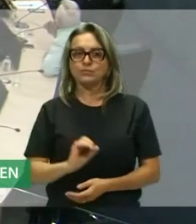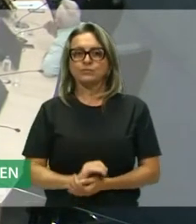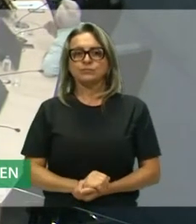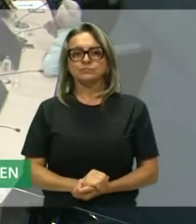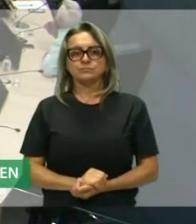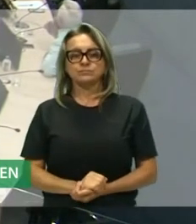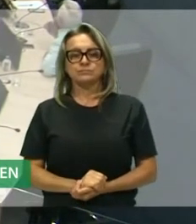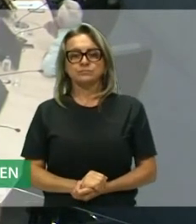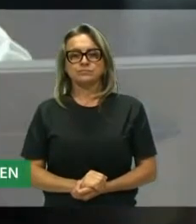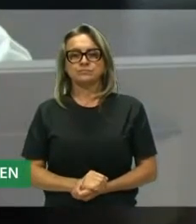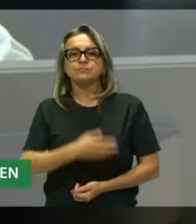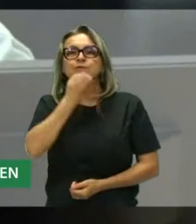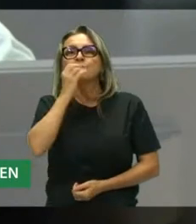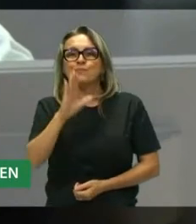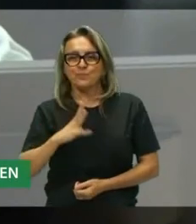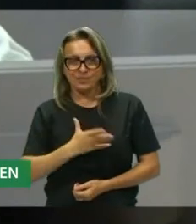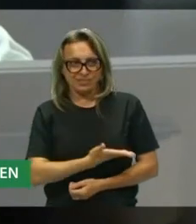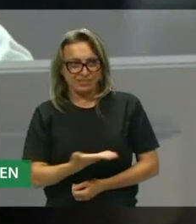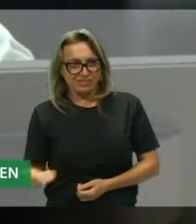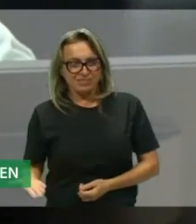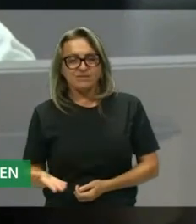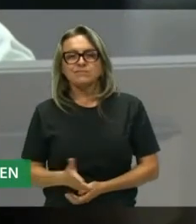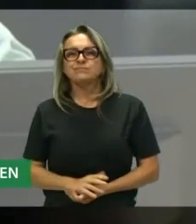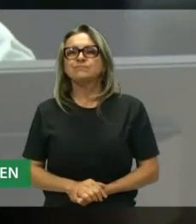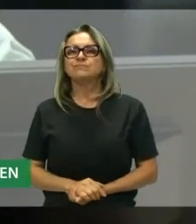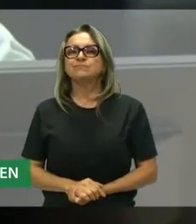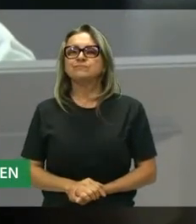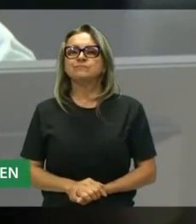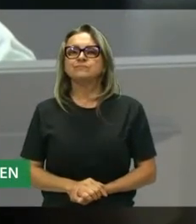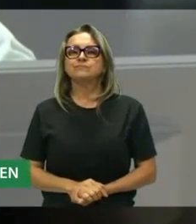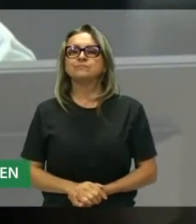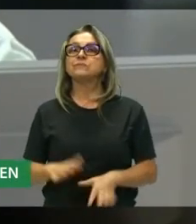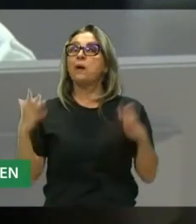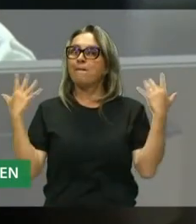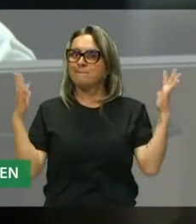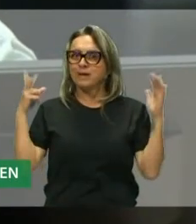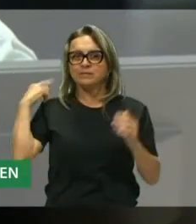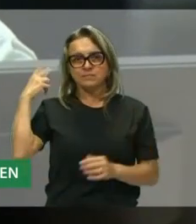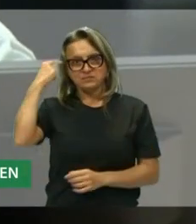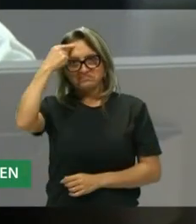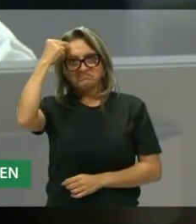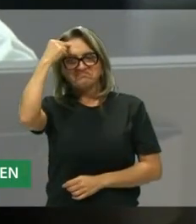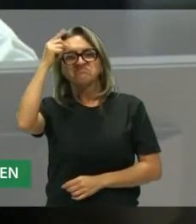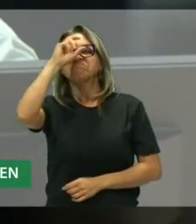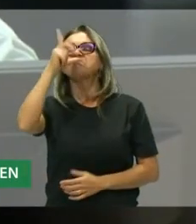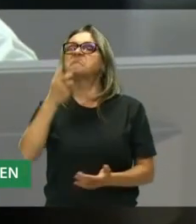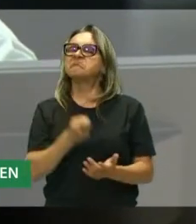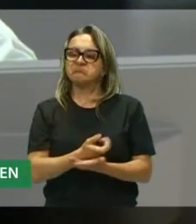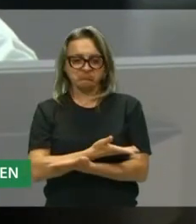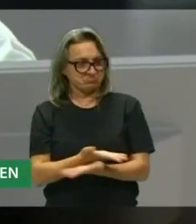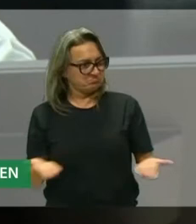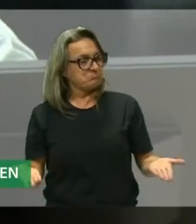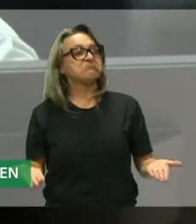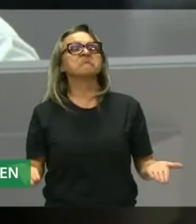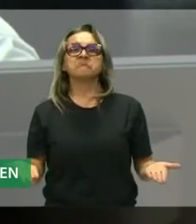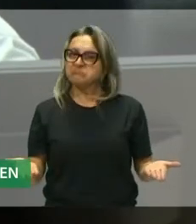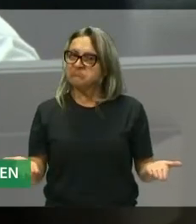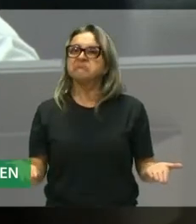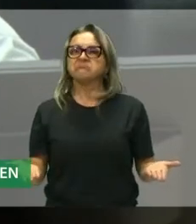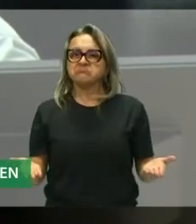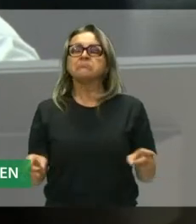Boa tarde a todos. Quero parabenizar o vereador Rubens Angioletti por essa iniciativa. Nada menos